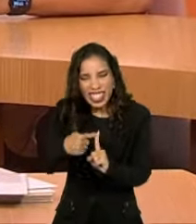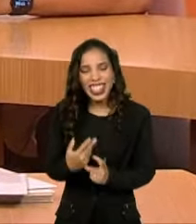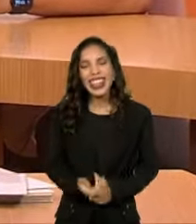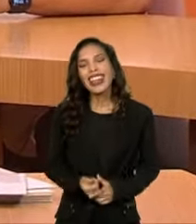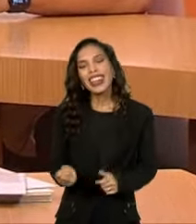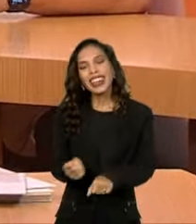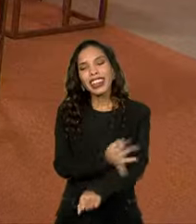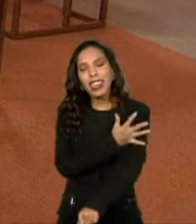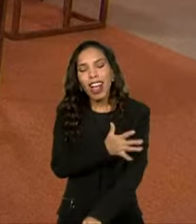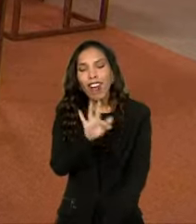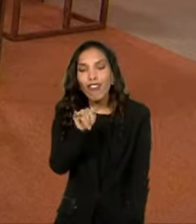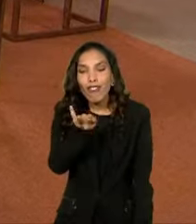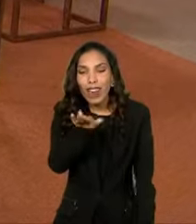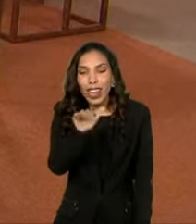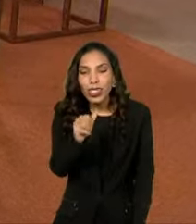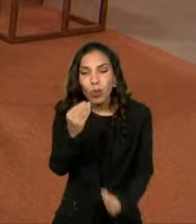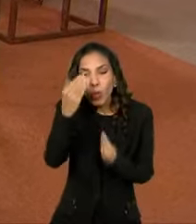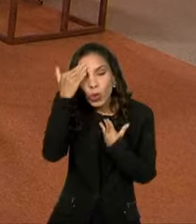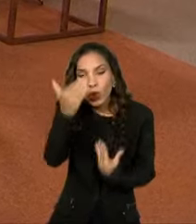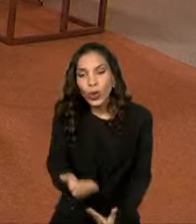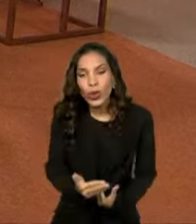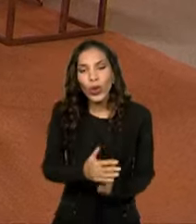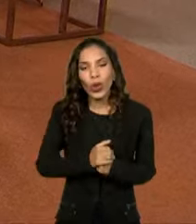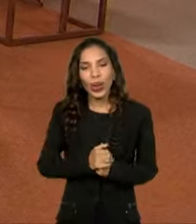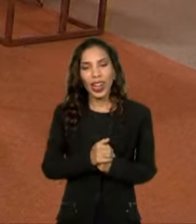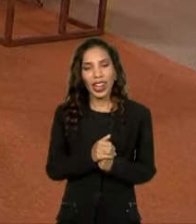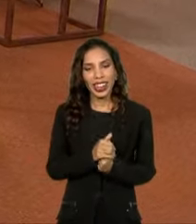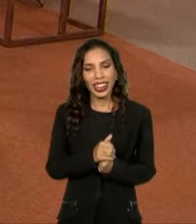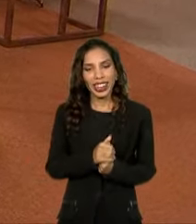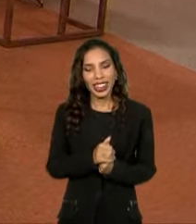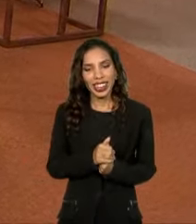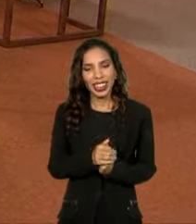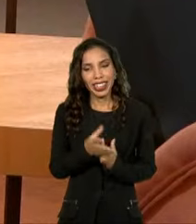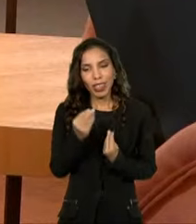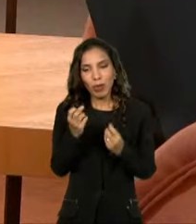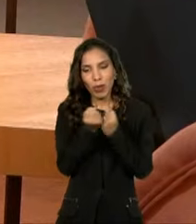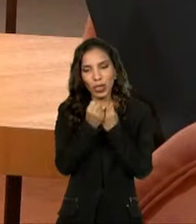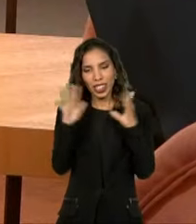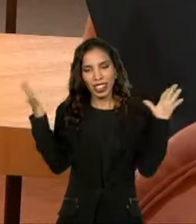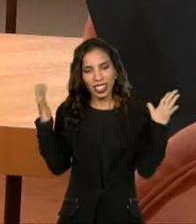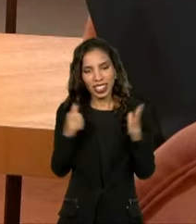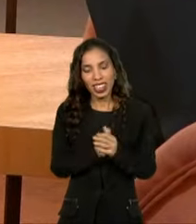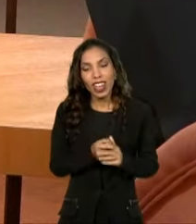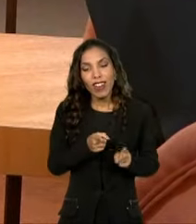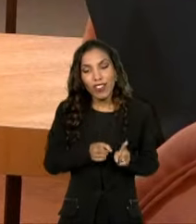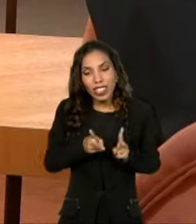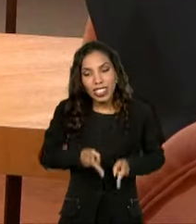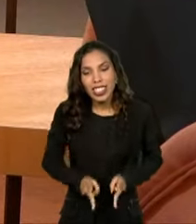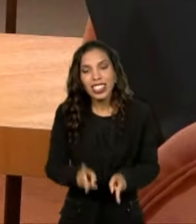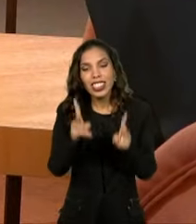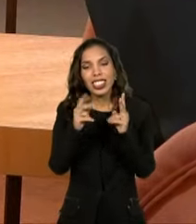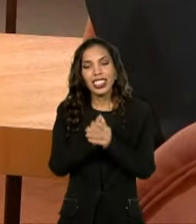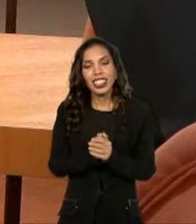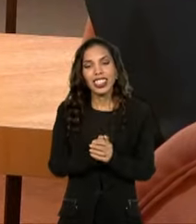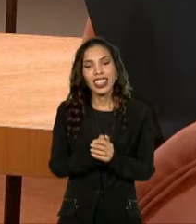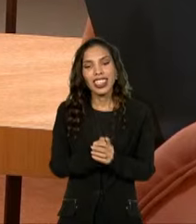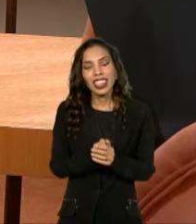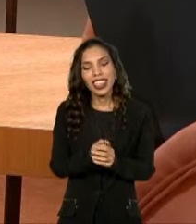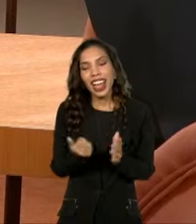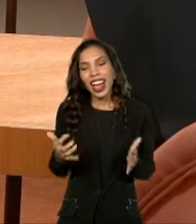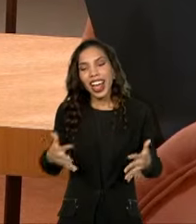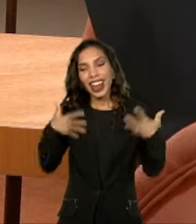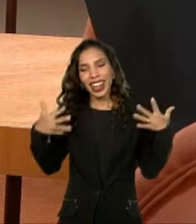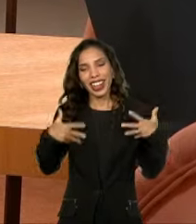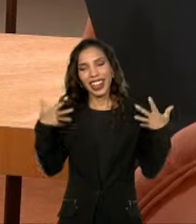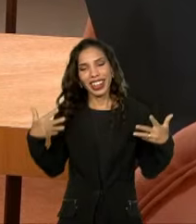muito agradecida. Foi Fátima, lindo. Muito obrigada. Parabéns. Ai, muita luz. Que você continue recebendo beijo. Esse carinho e com essa